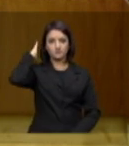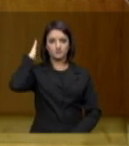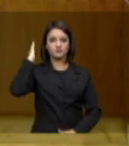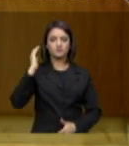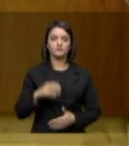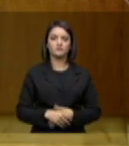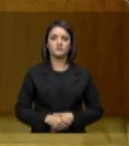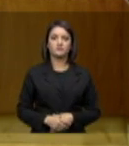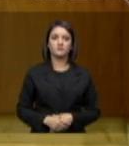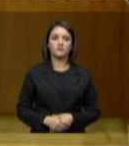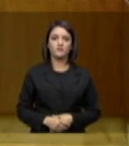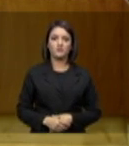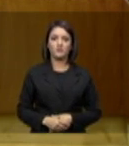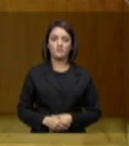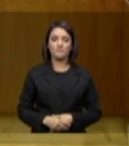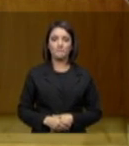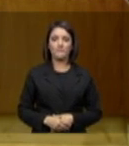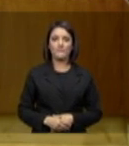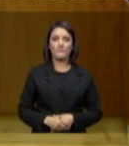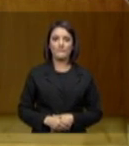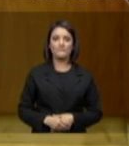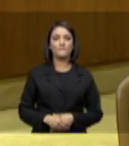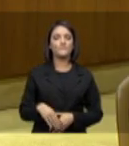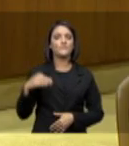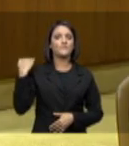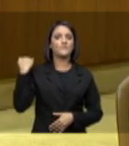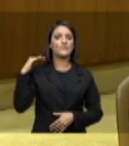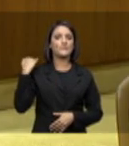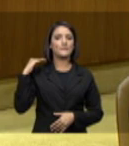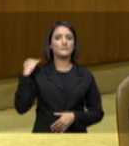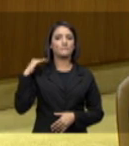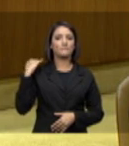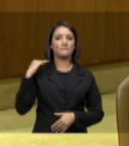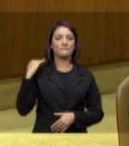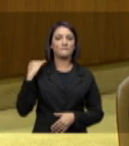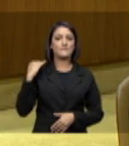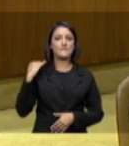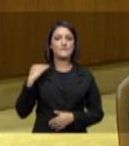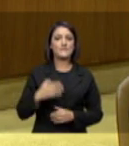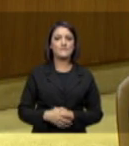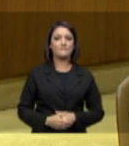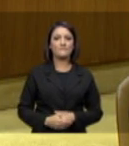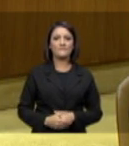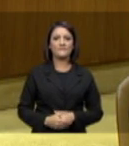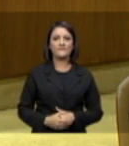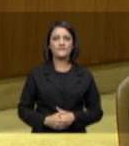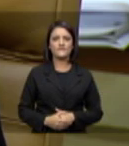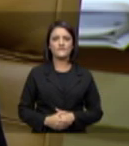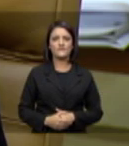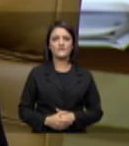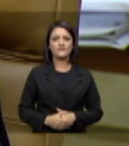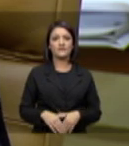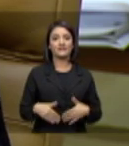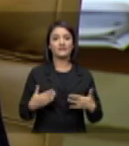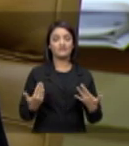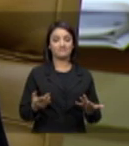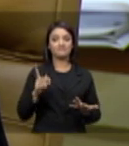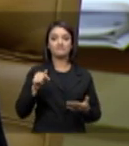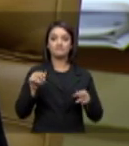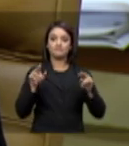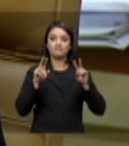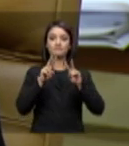colaboração mais uma vez ele está carmen lúcia como volta presidente em primeiro lugar acho que este é um tema que